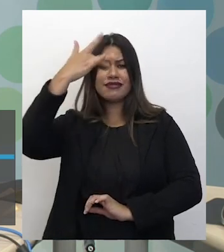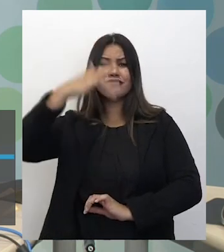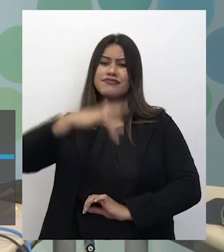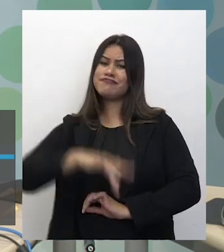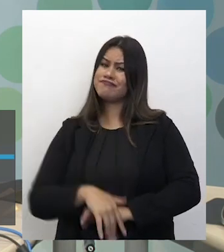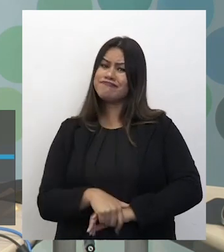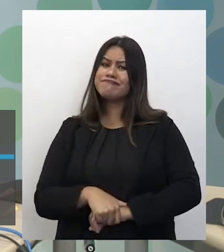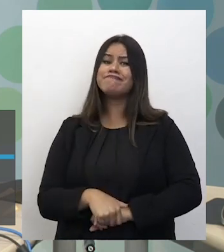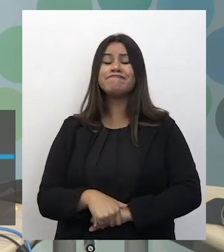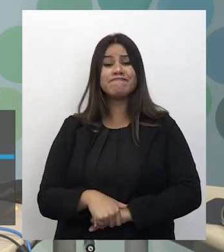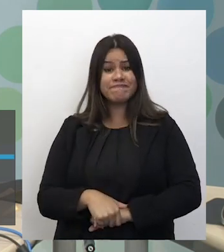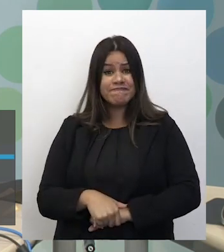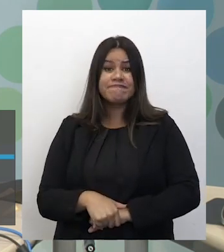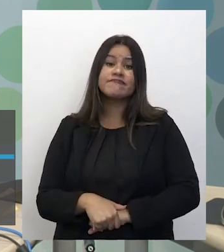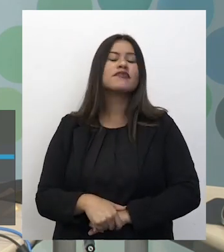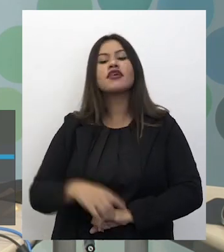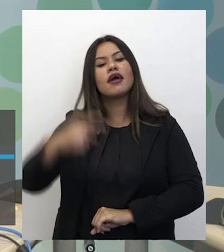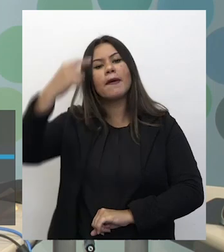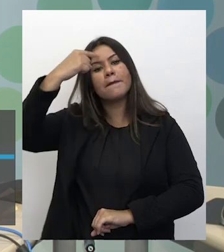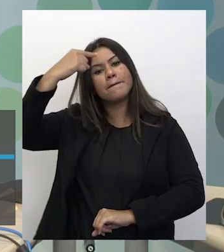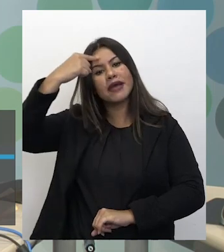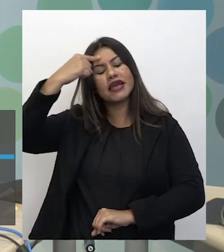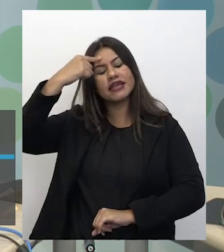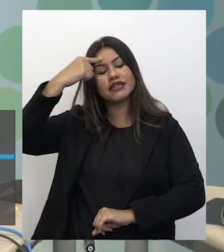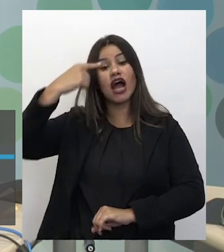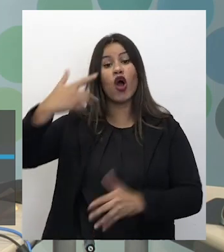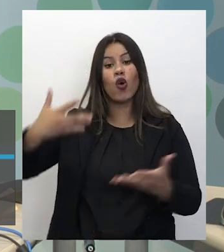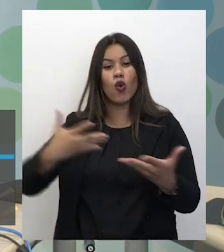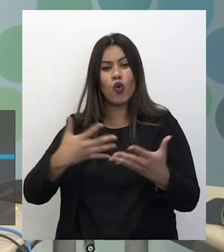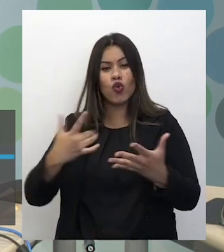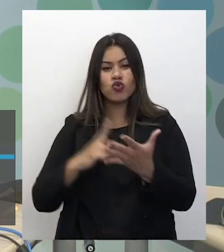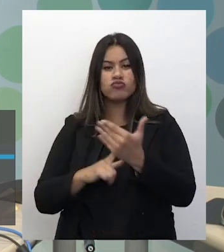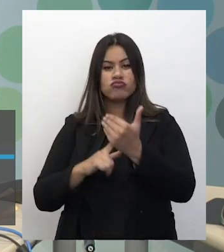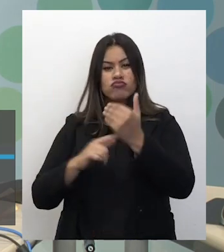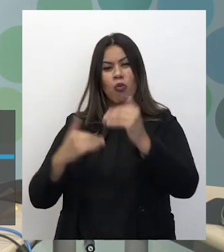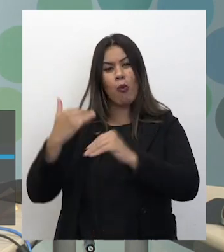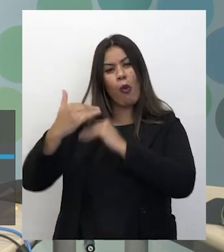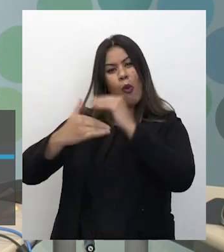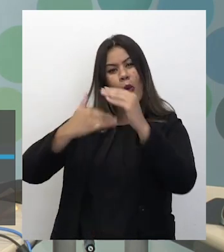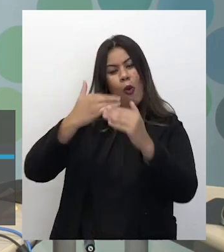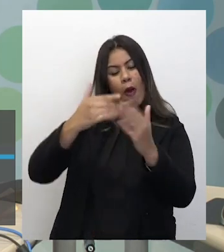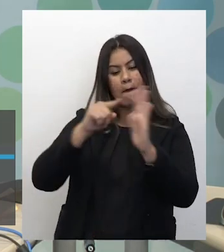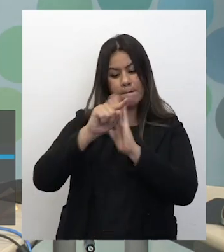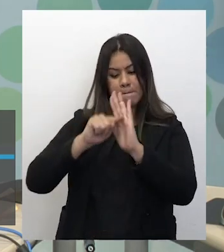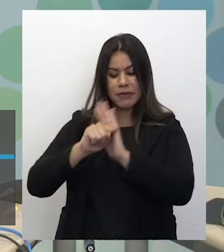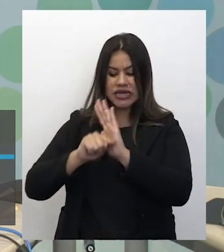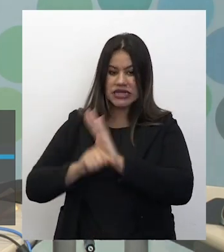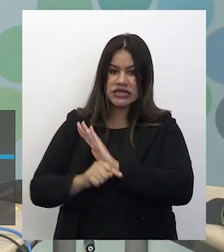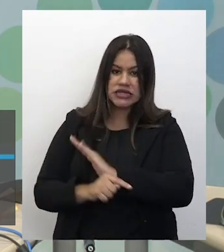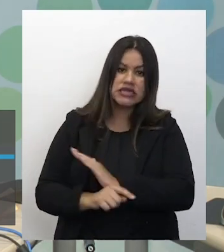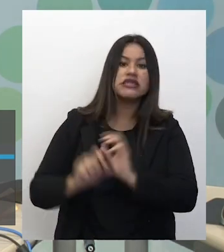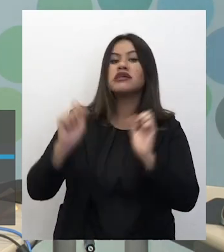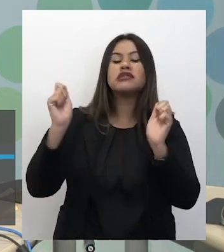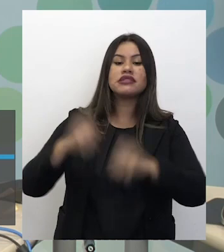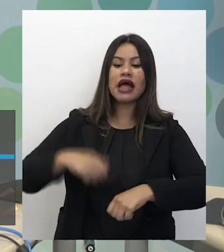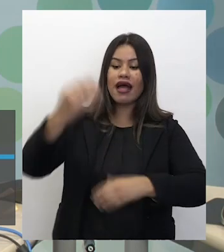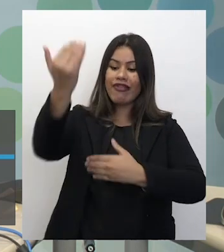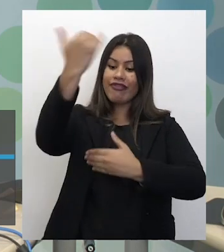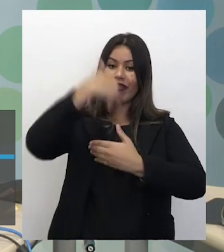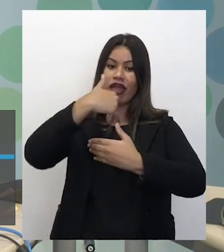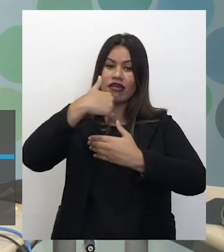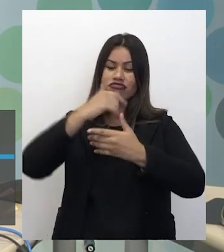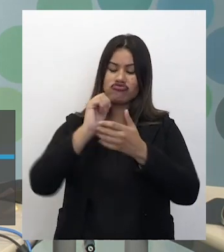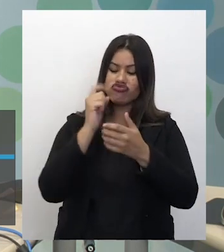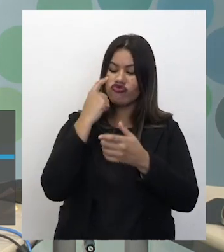Porque, veja, quanto mais a gente avança na tecnologia, podendo fazer o mapeamento ali, né, professor? O que acontece? A gente